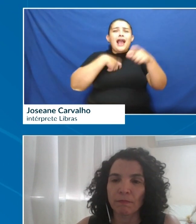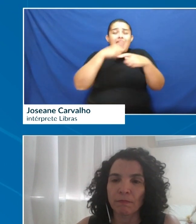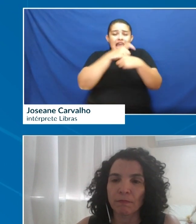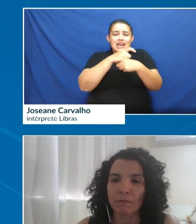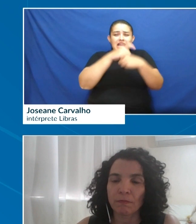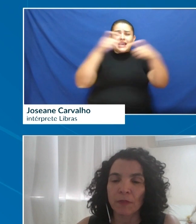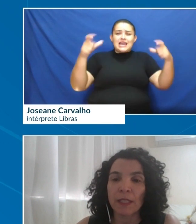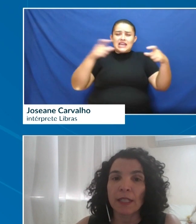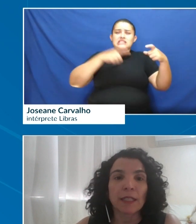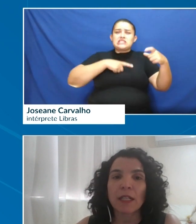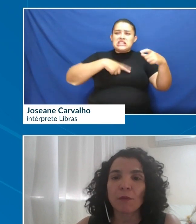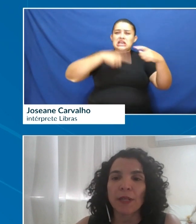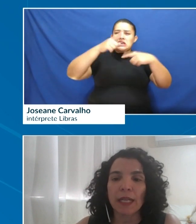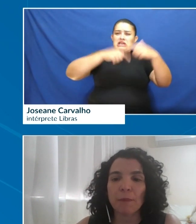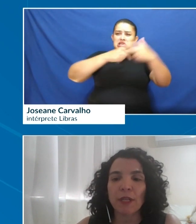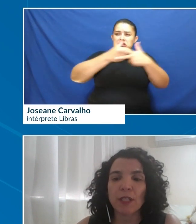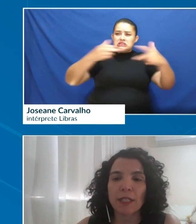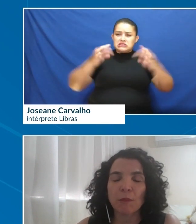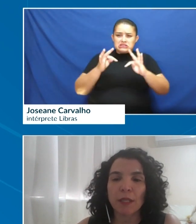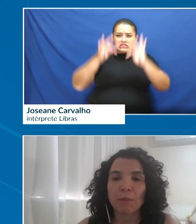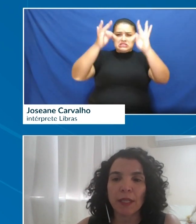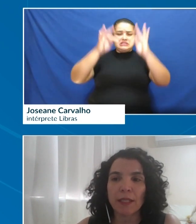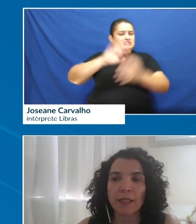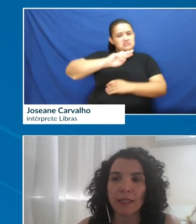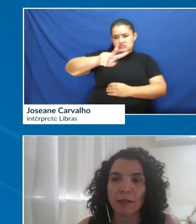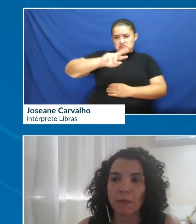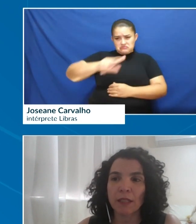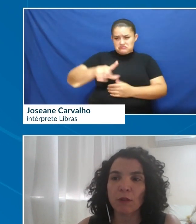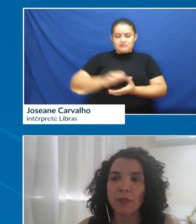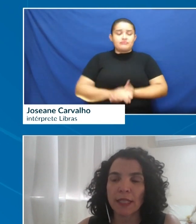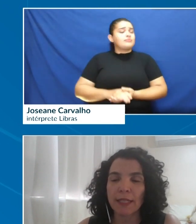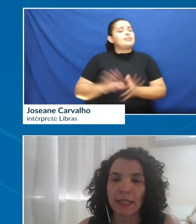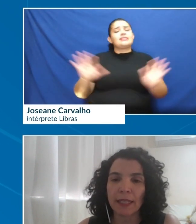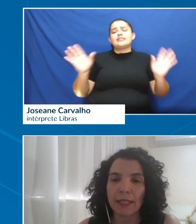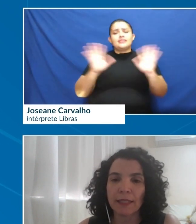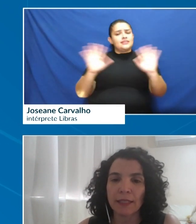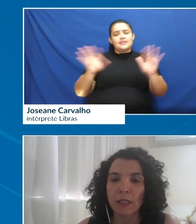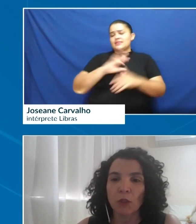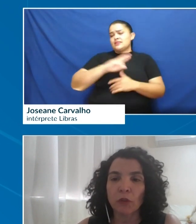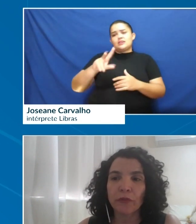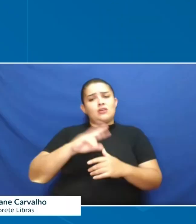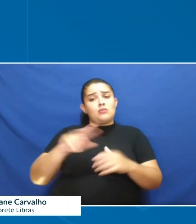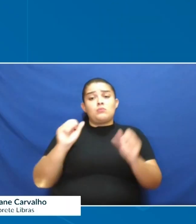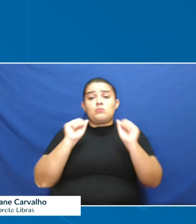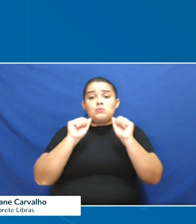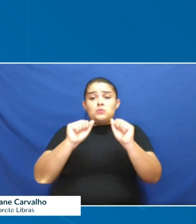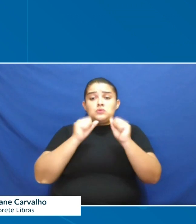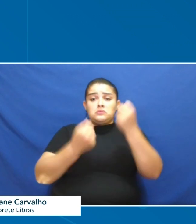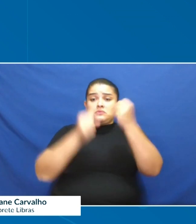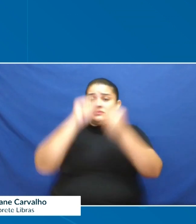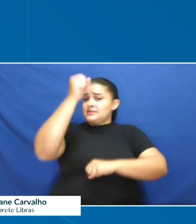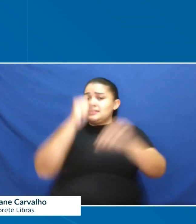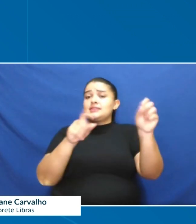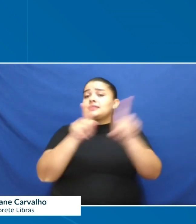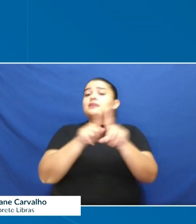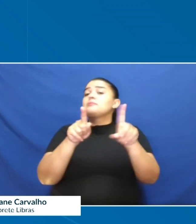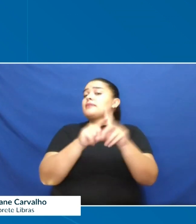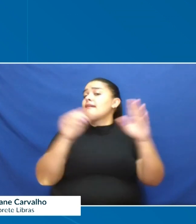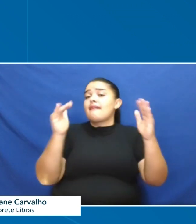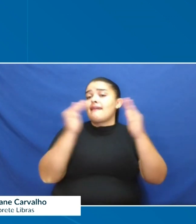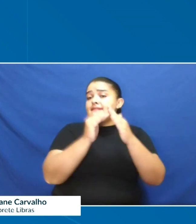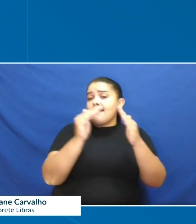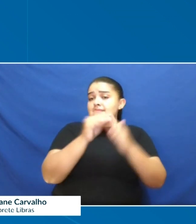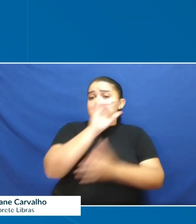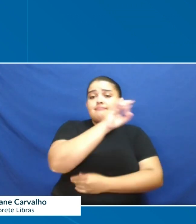ou não? Não, ela pode ser uma empresa, uma indústria instalada no fundo da casa.